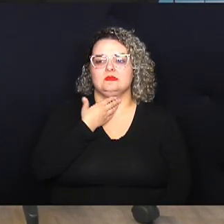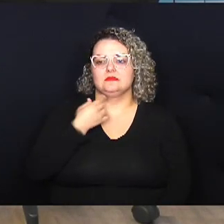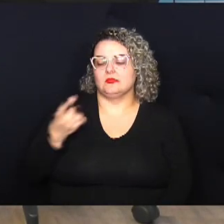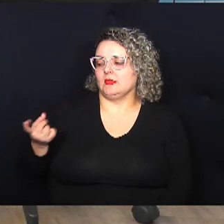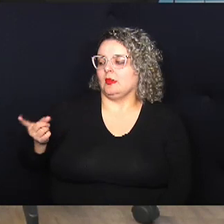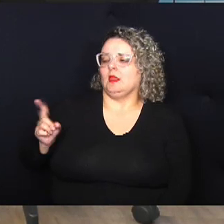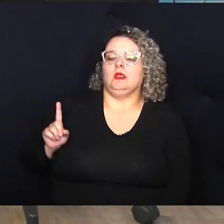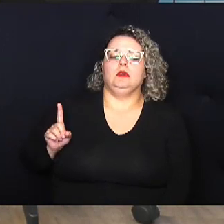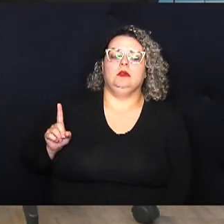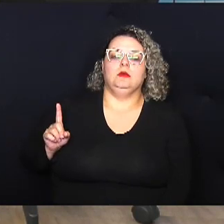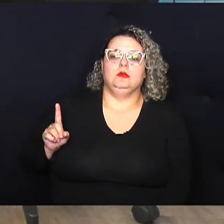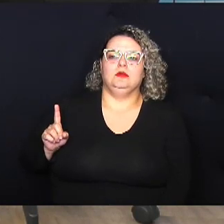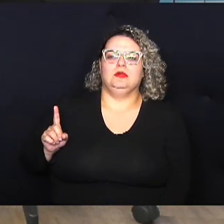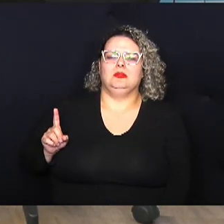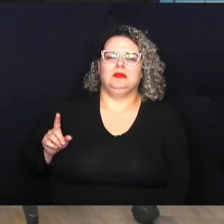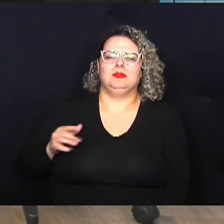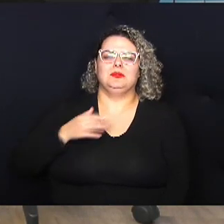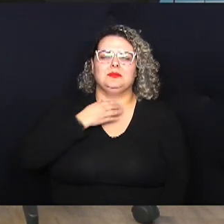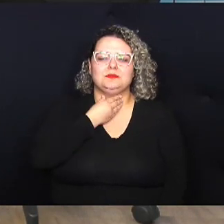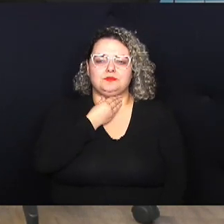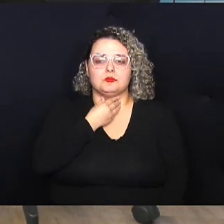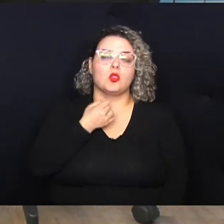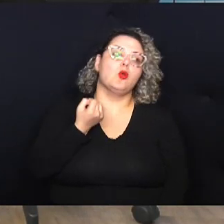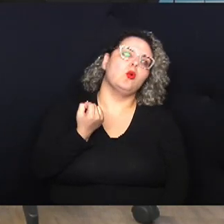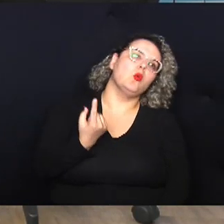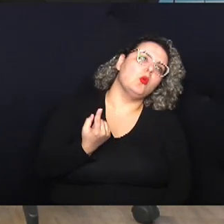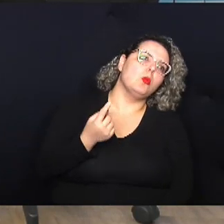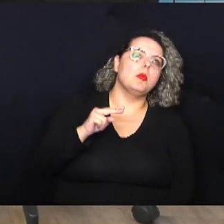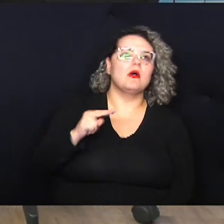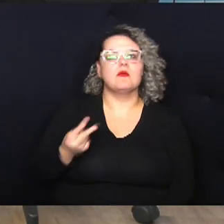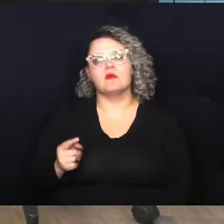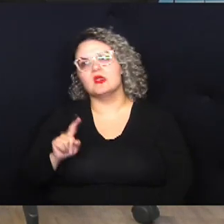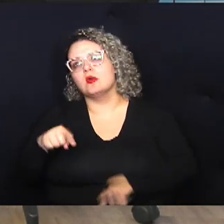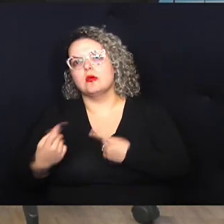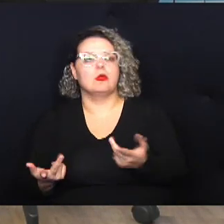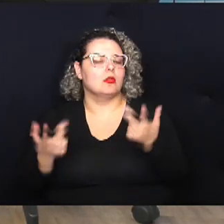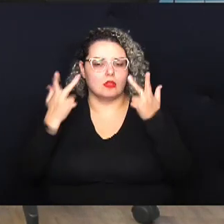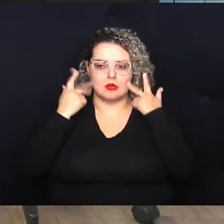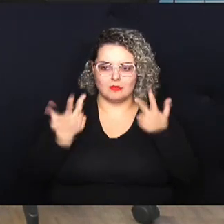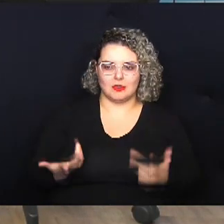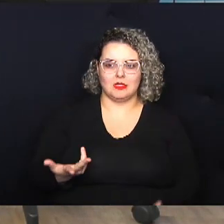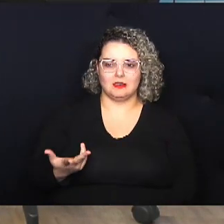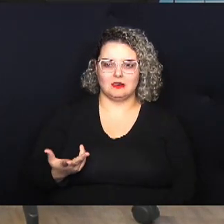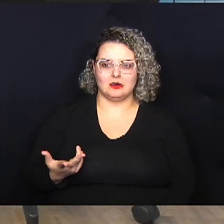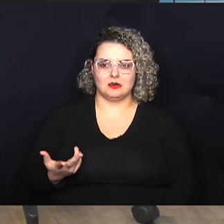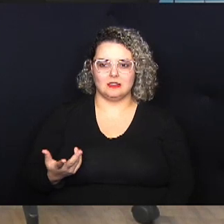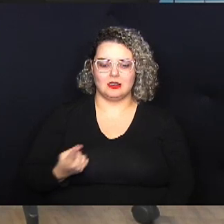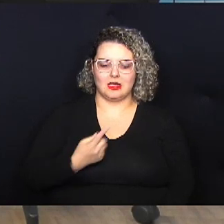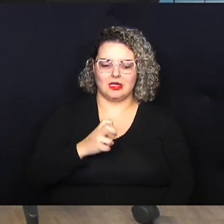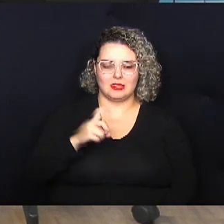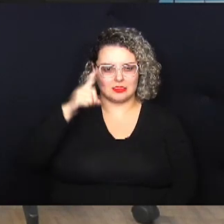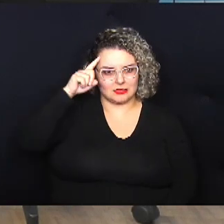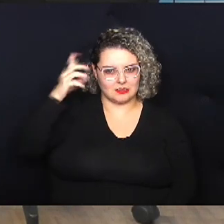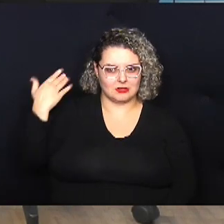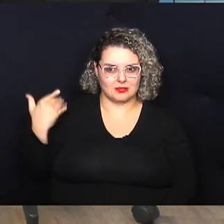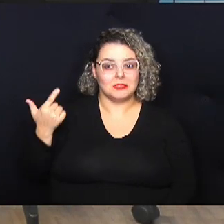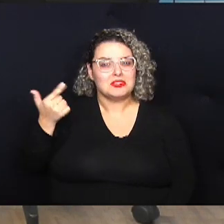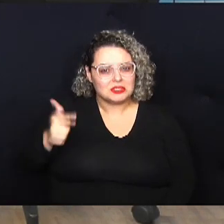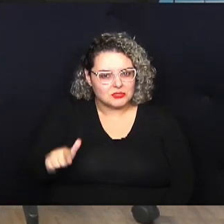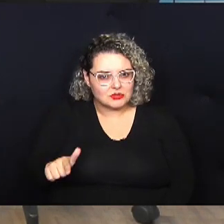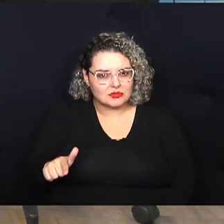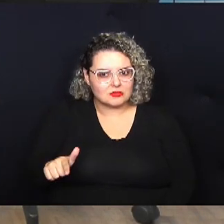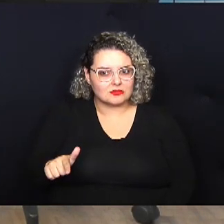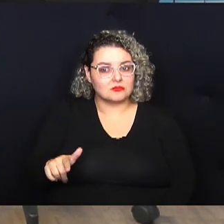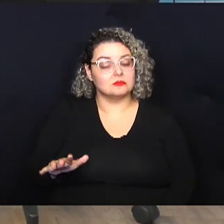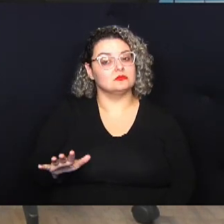lado, você ter uma dor de garganta uma vez ou outra é super natural. Sim. Mas você teve há 15 dias atrás, você está de novo, eu